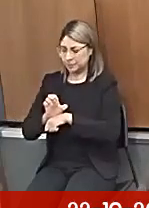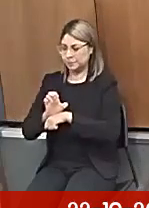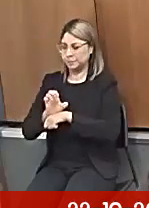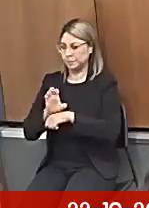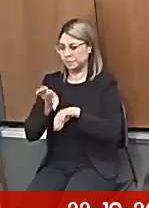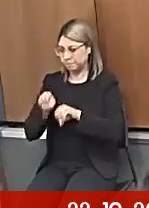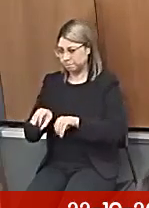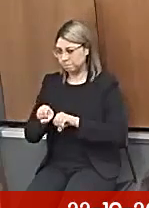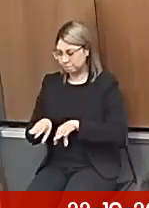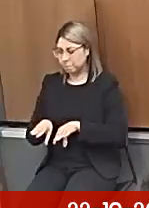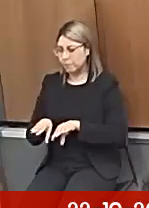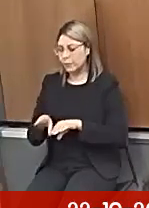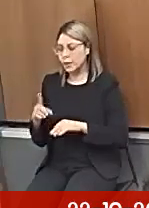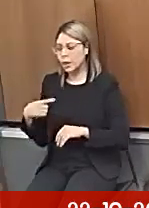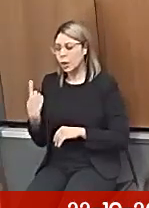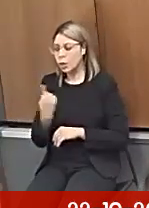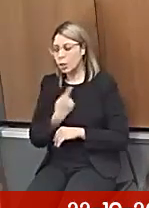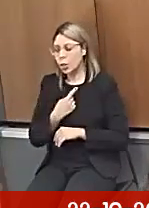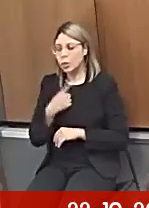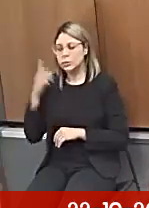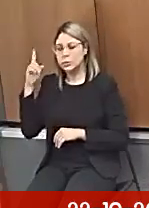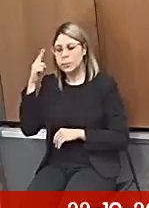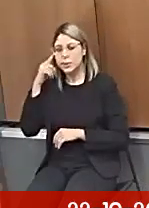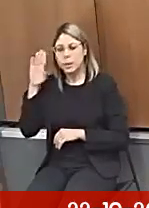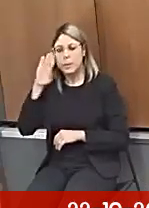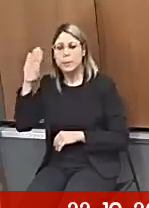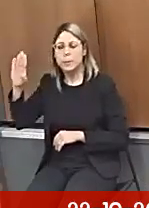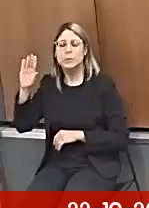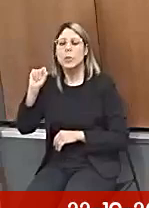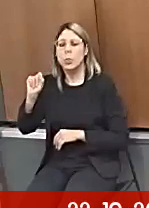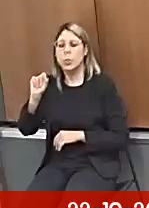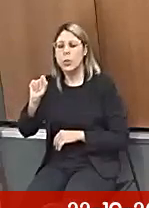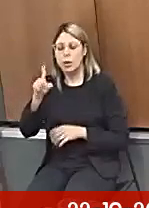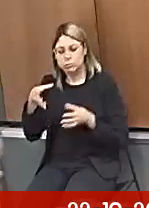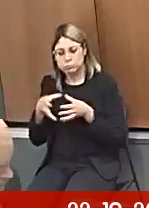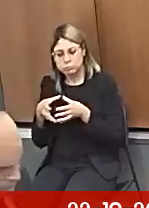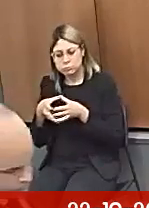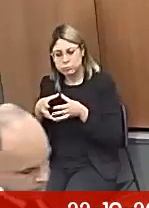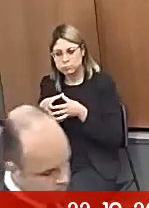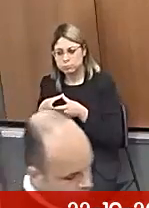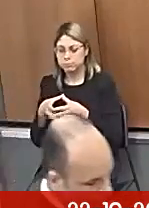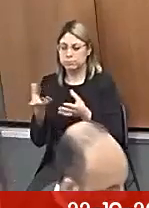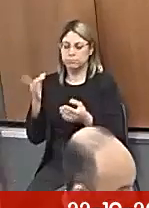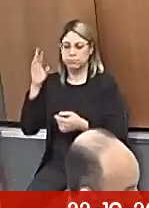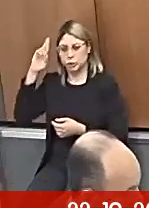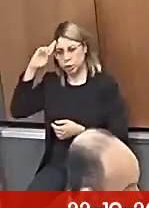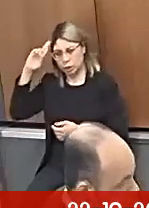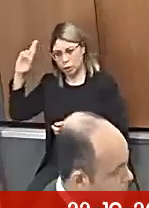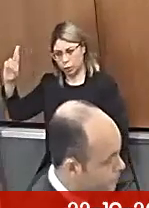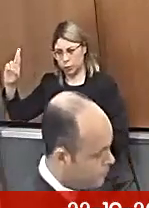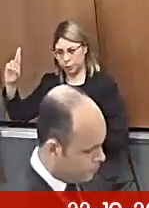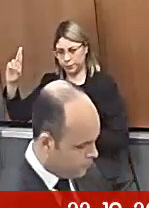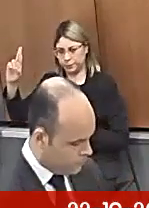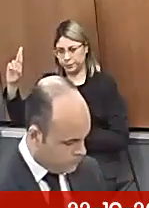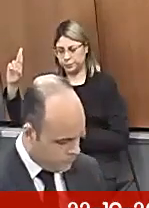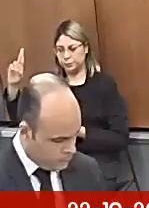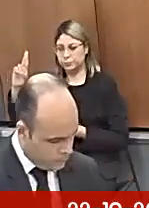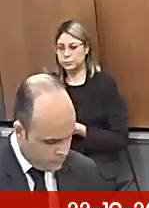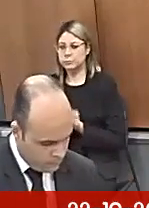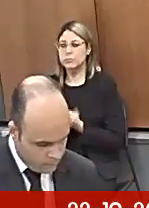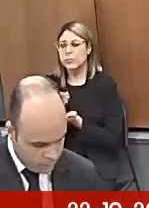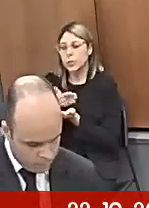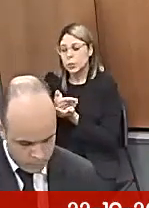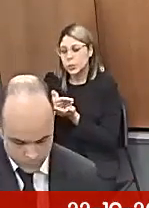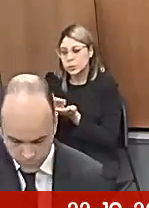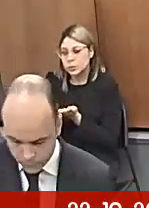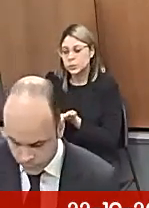Educação, o que a gente priorizou? O colegiado de diretores. que